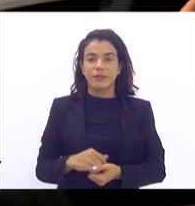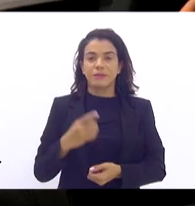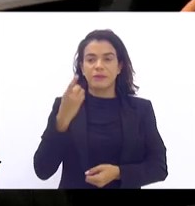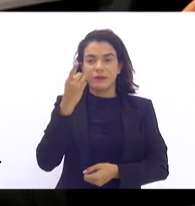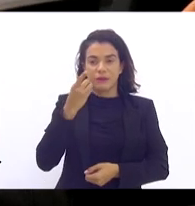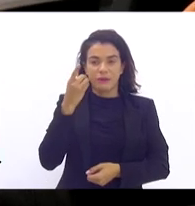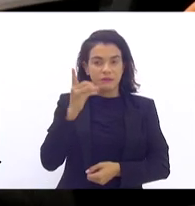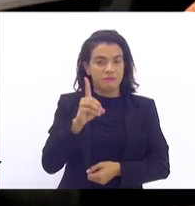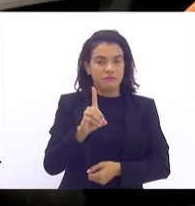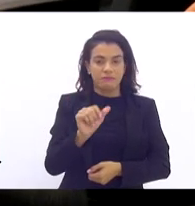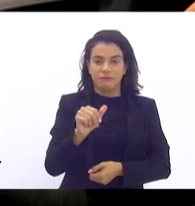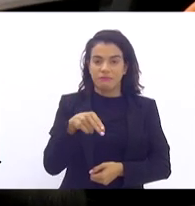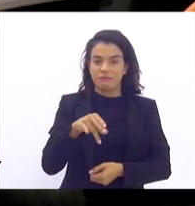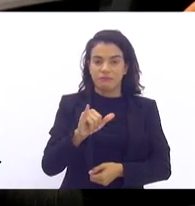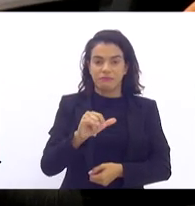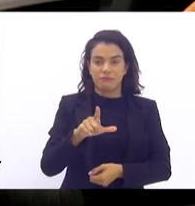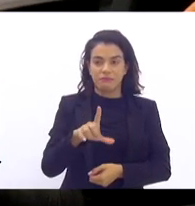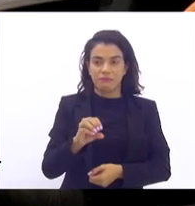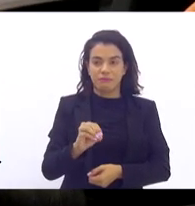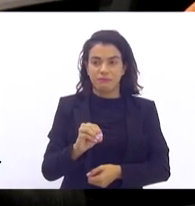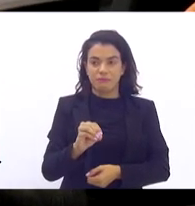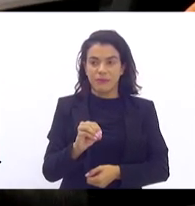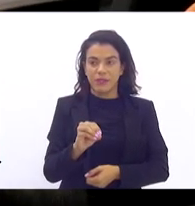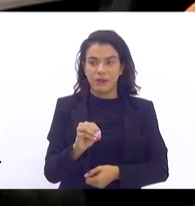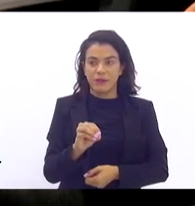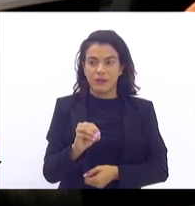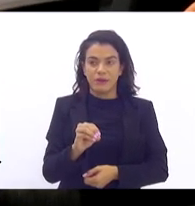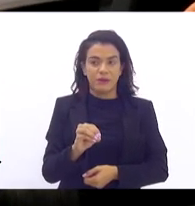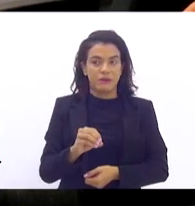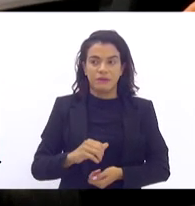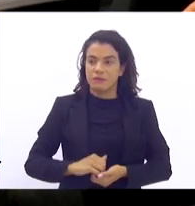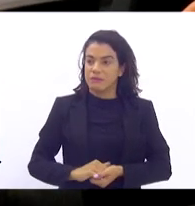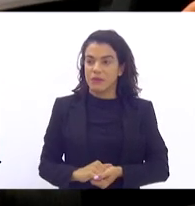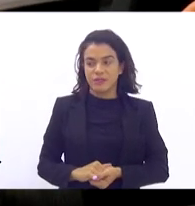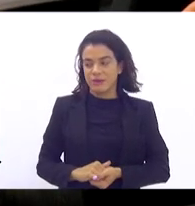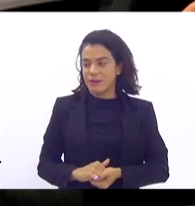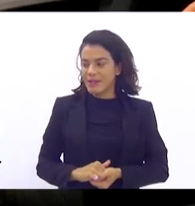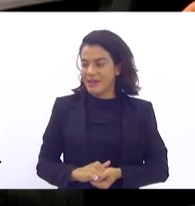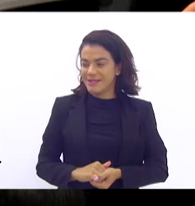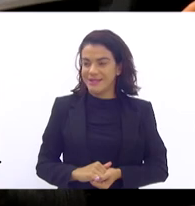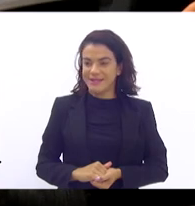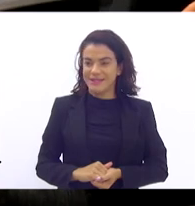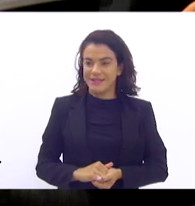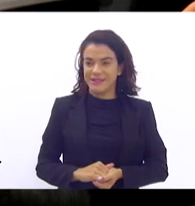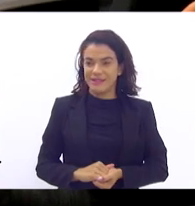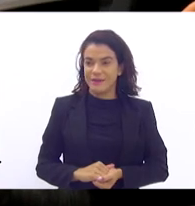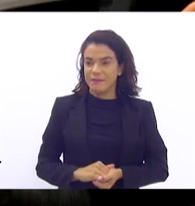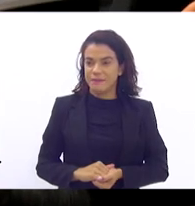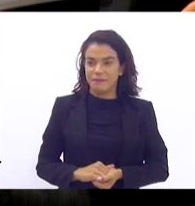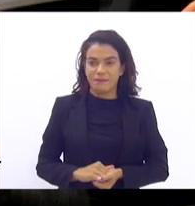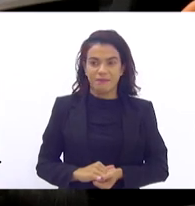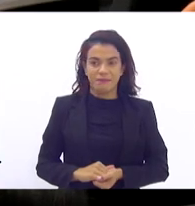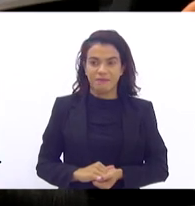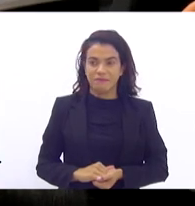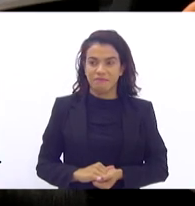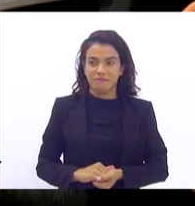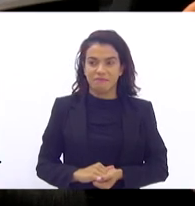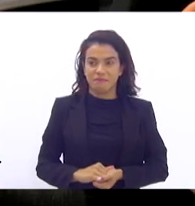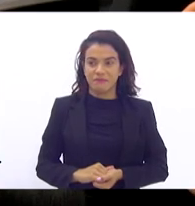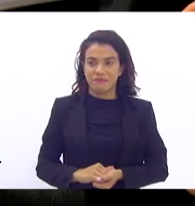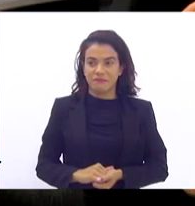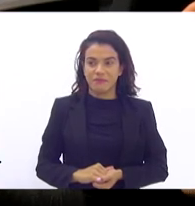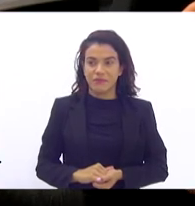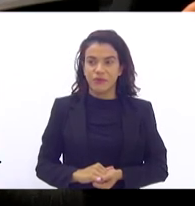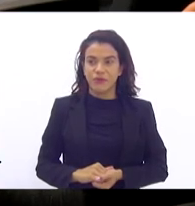e a gente deixa para o nosso querido General para zoeira encerrar a nossa reunião Tá bom então com a palavra Deputado Douglas